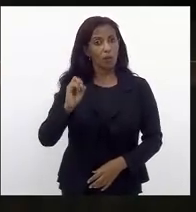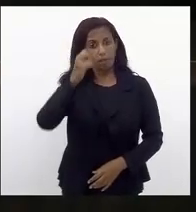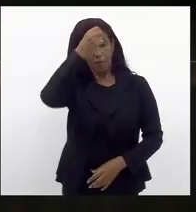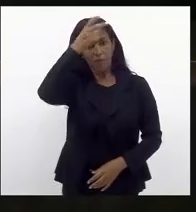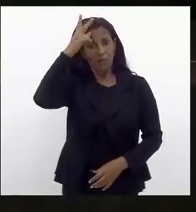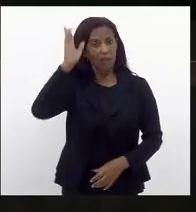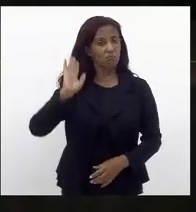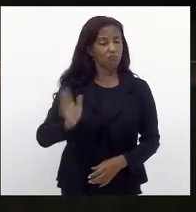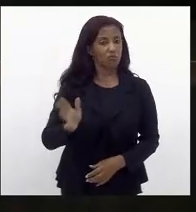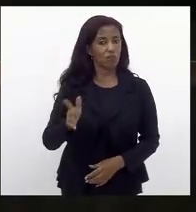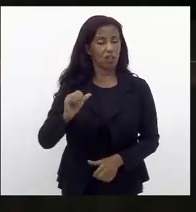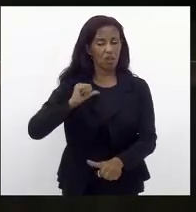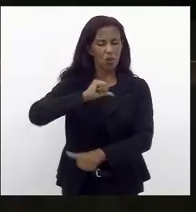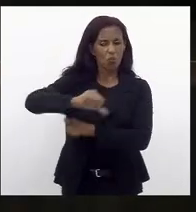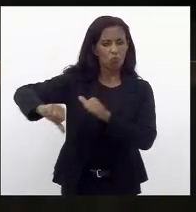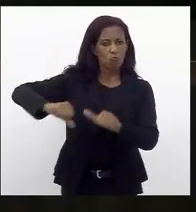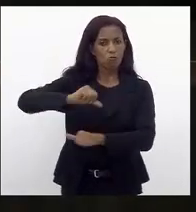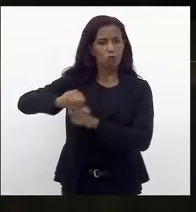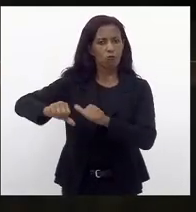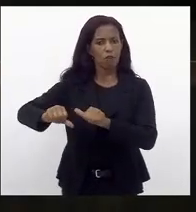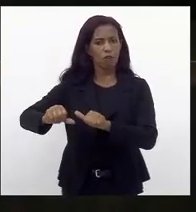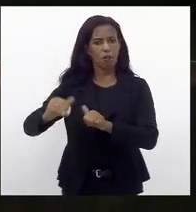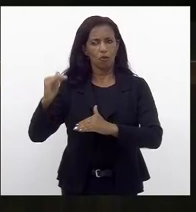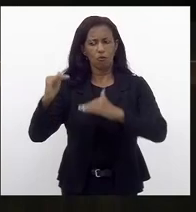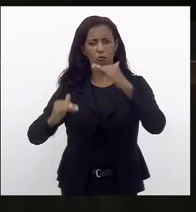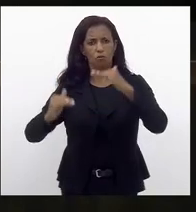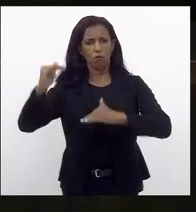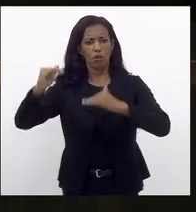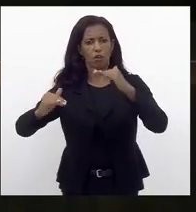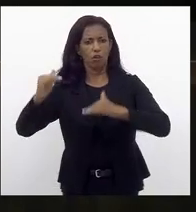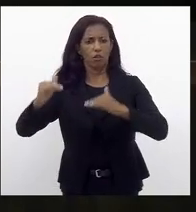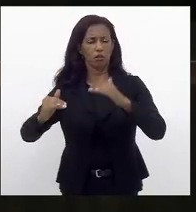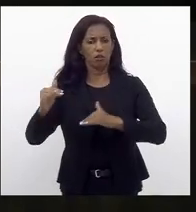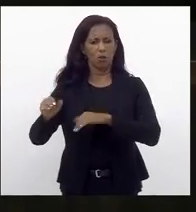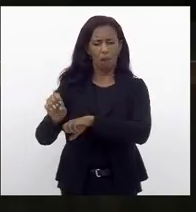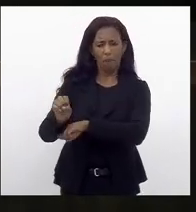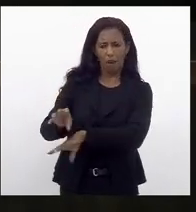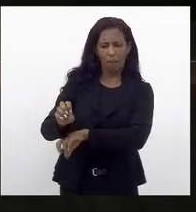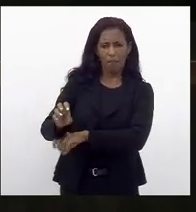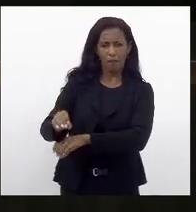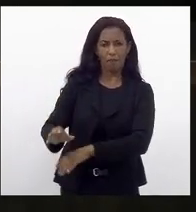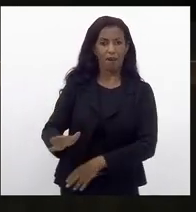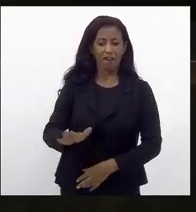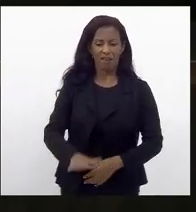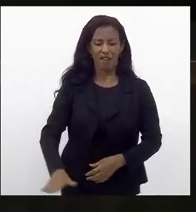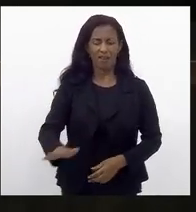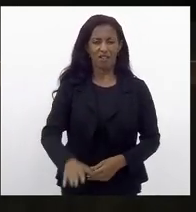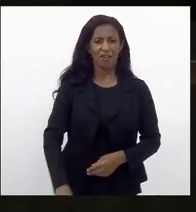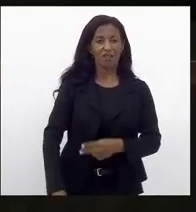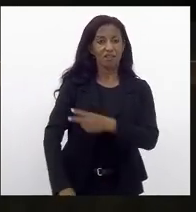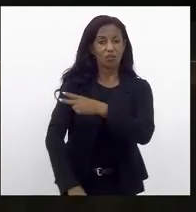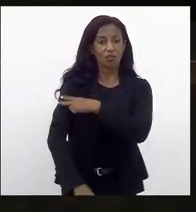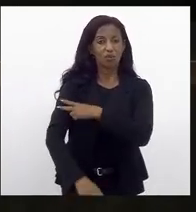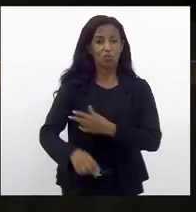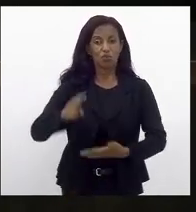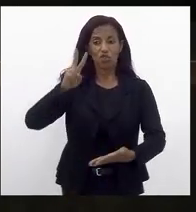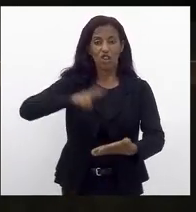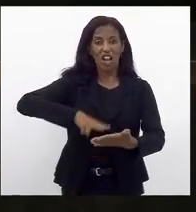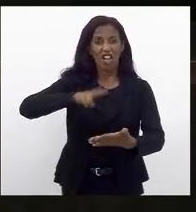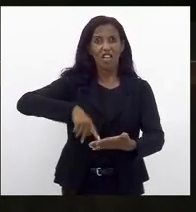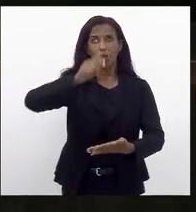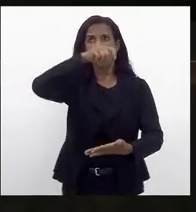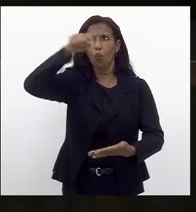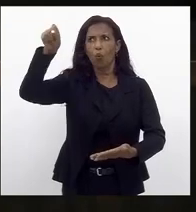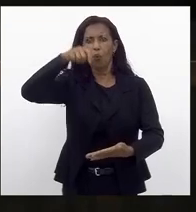botei' e os links da minha cidade é o aniversário de educação infantil e a criança já no segundo ano Lia escrevia do